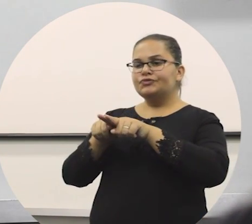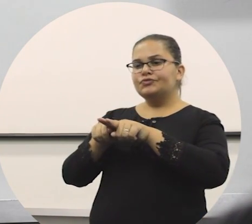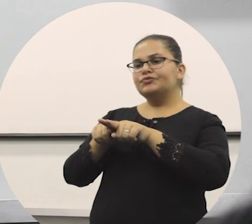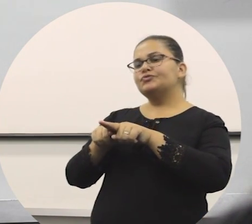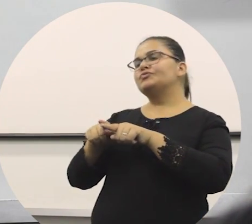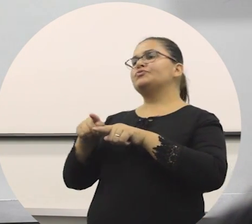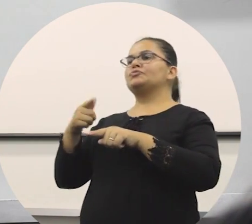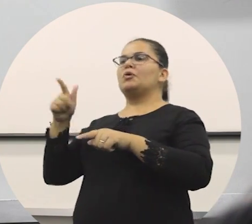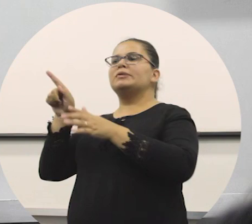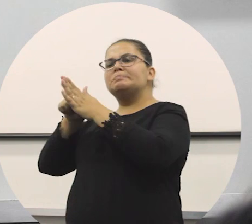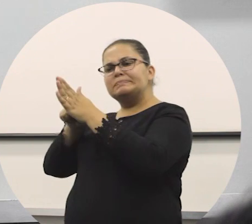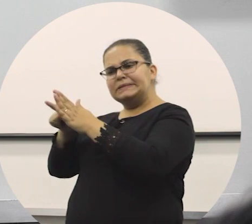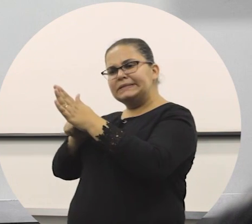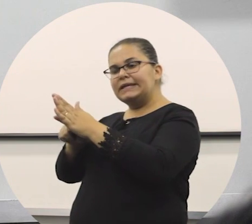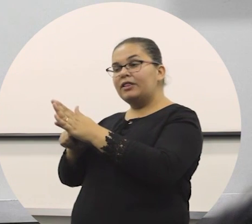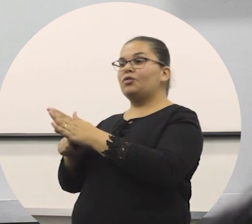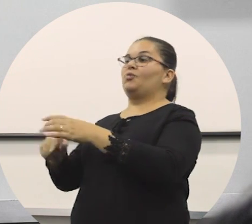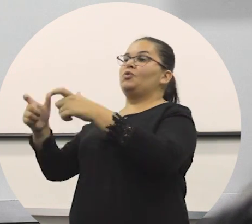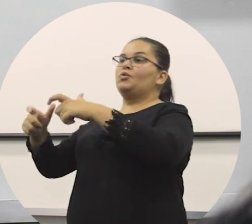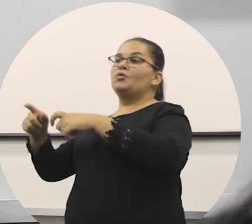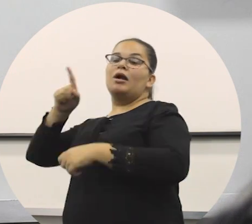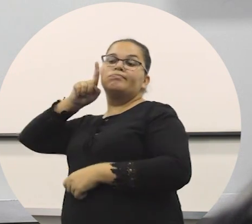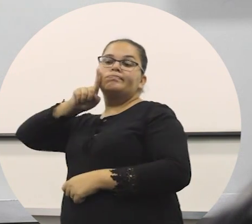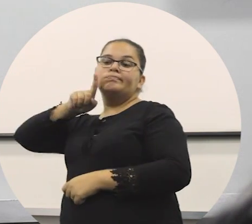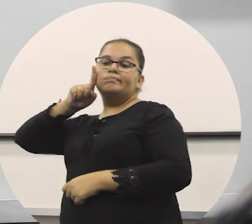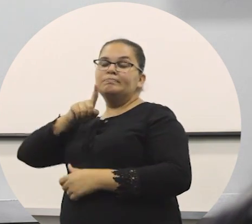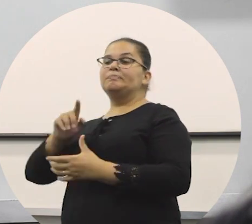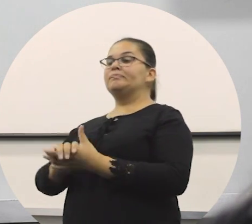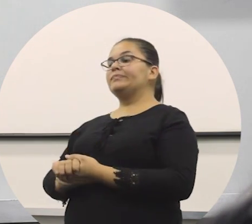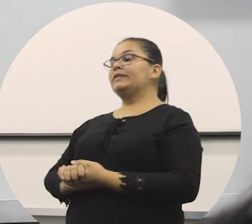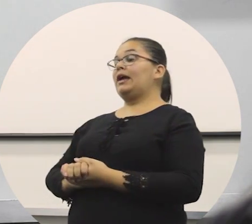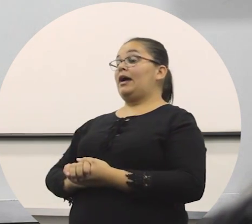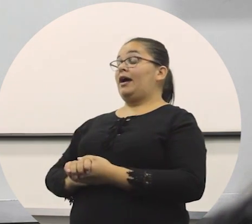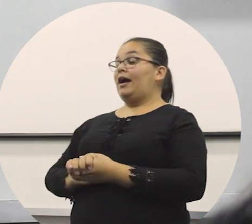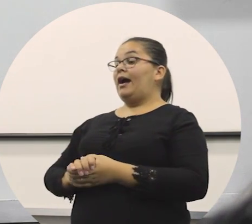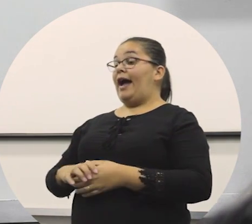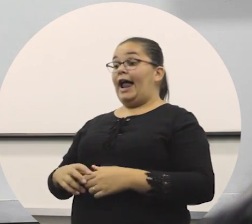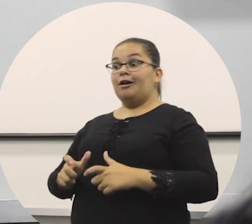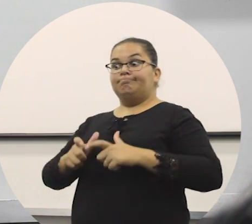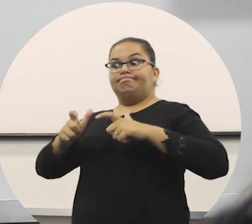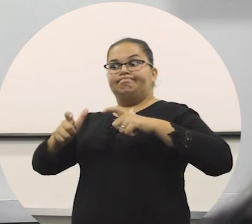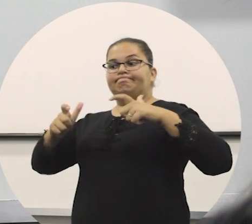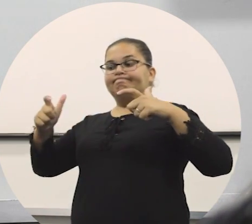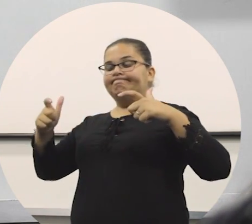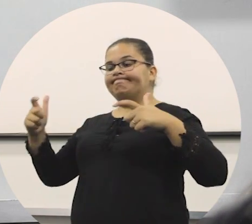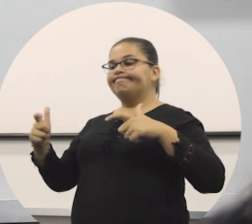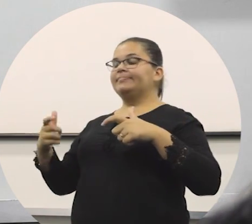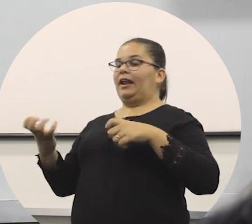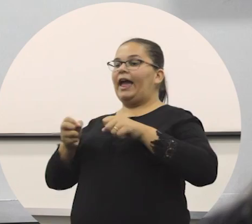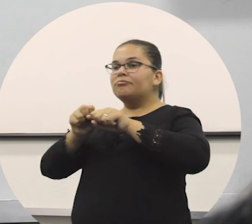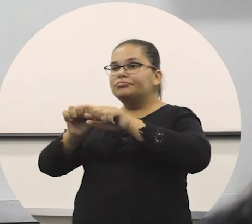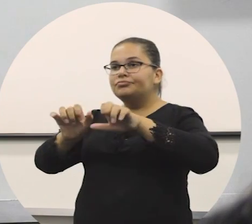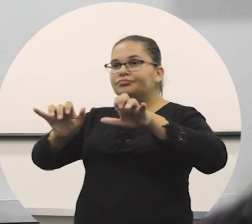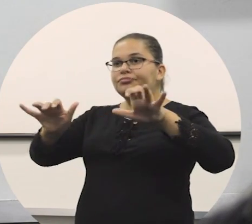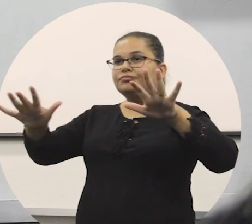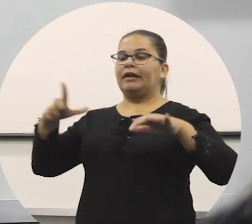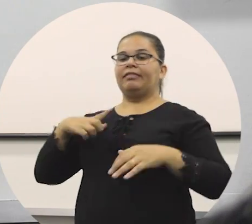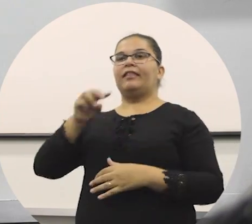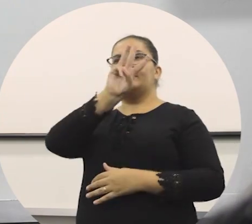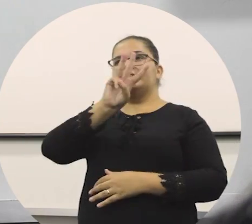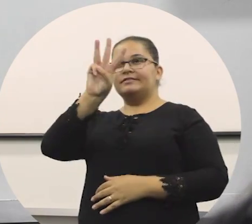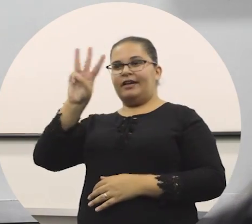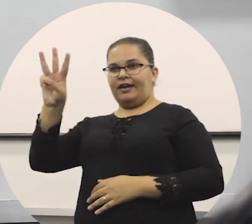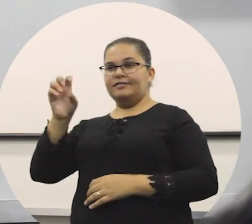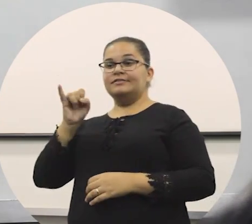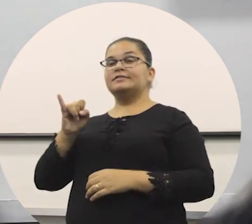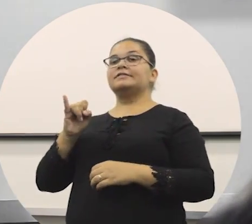que é da Universidade de Connecticut, nos Estados Unidos. Então, é um trabalho grande. Ela está tentando agora expandir para outros lugares. E ela tem um site. Se você